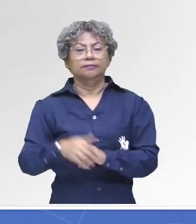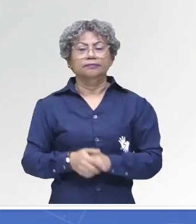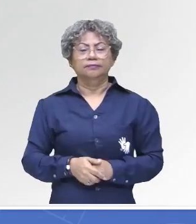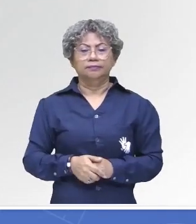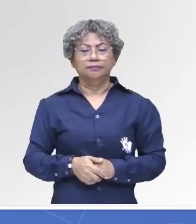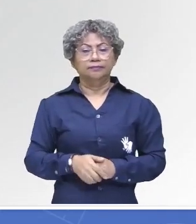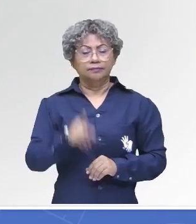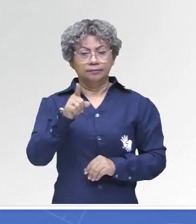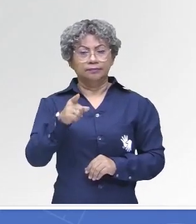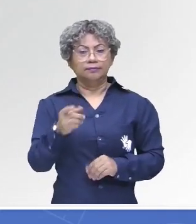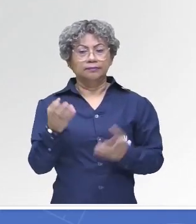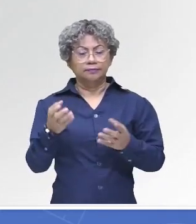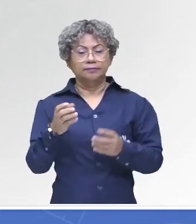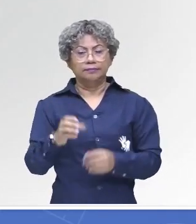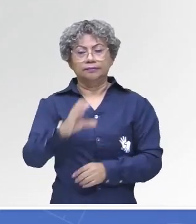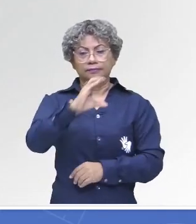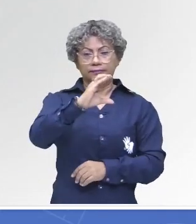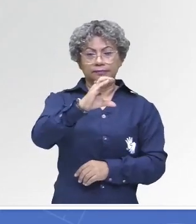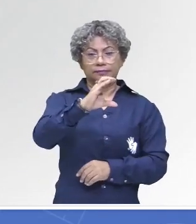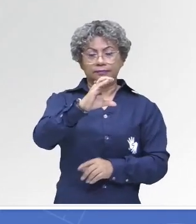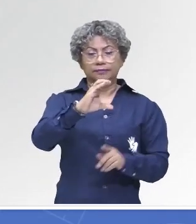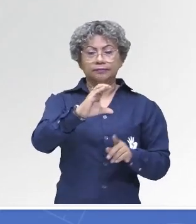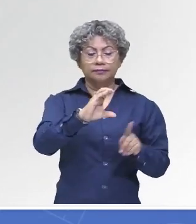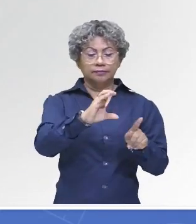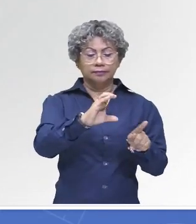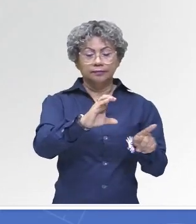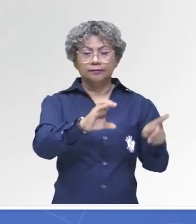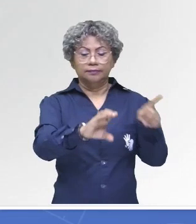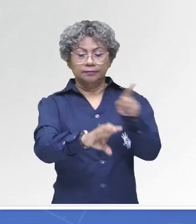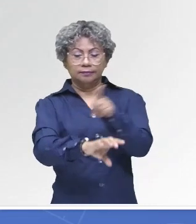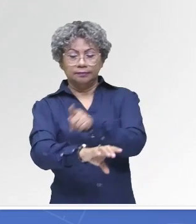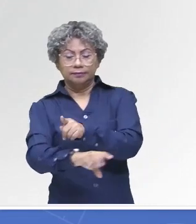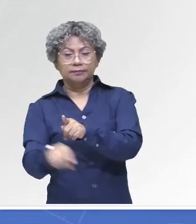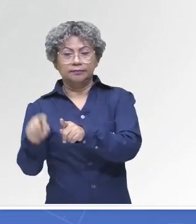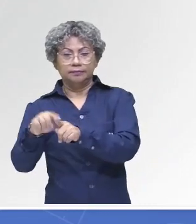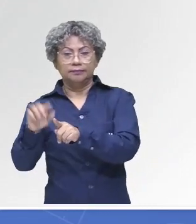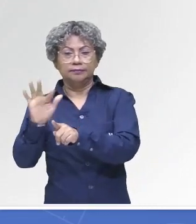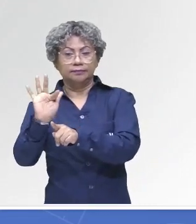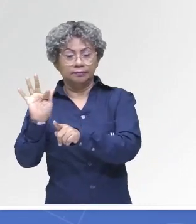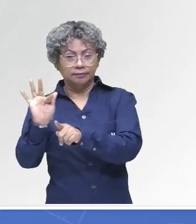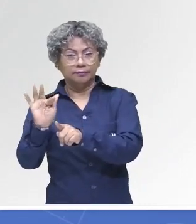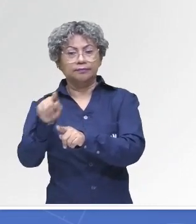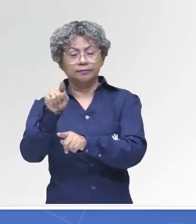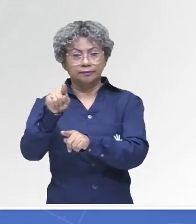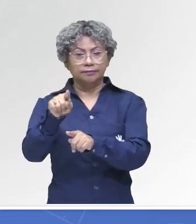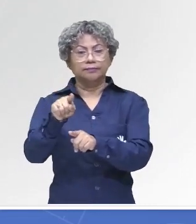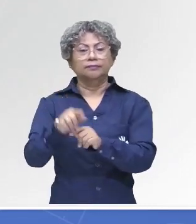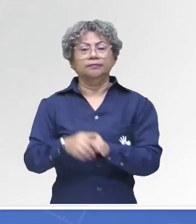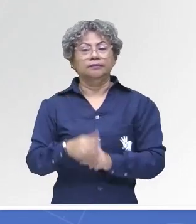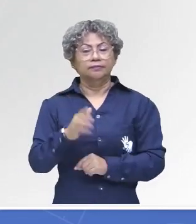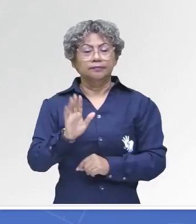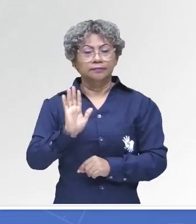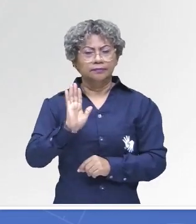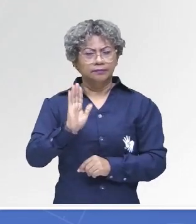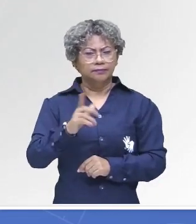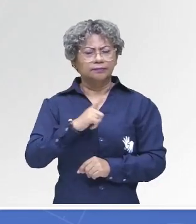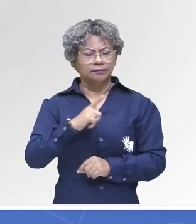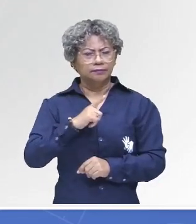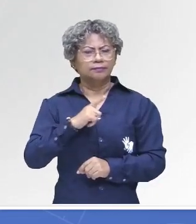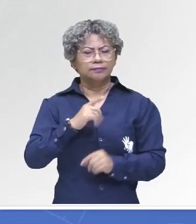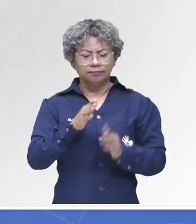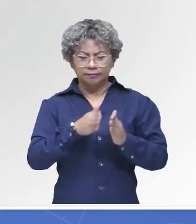escala Celsius para a escala Kelvin, basta somar a temperatura em Celsius com 273. Tem que lembrar o conceito